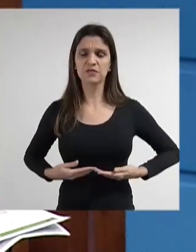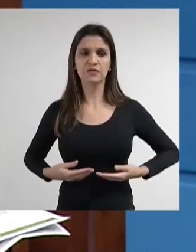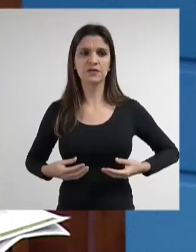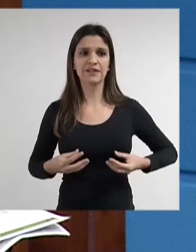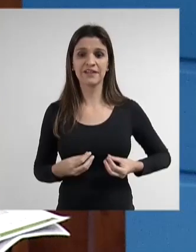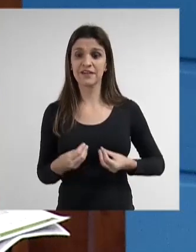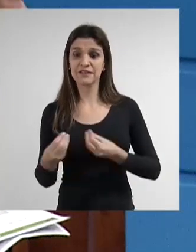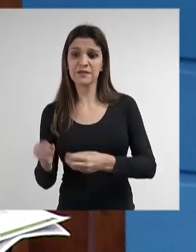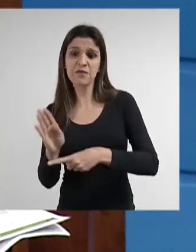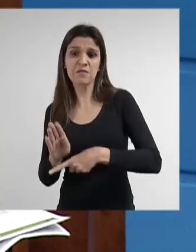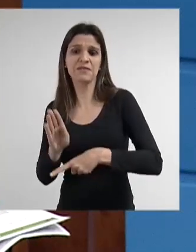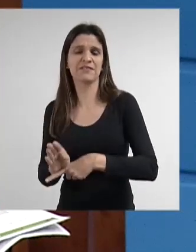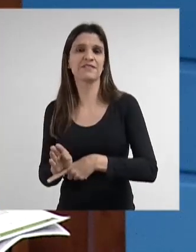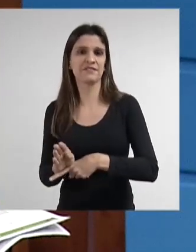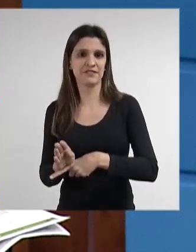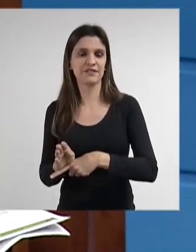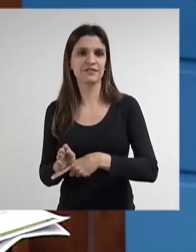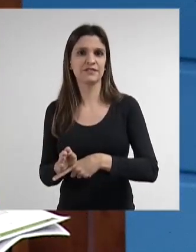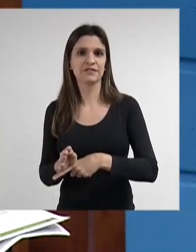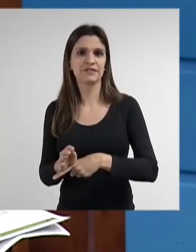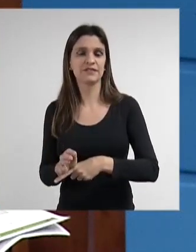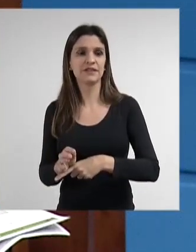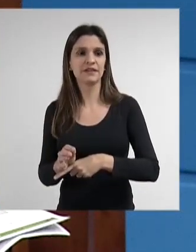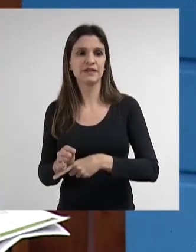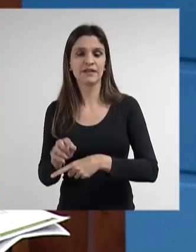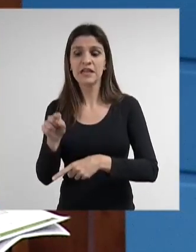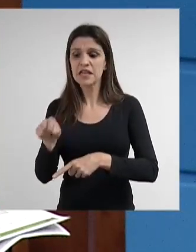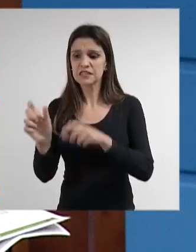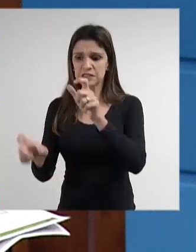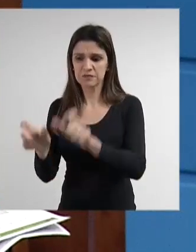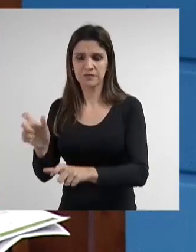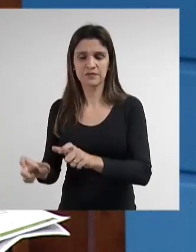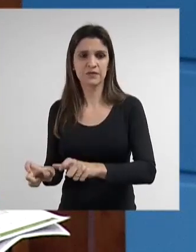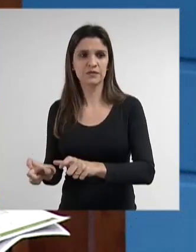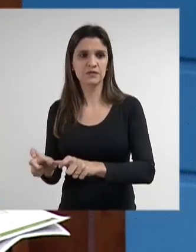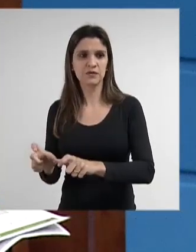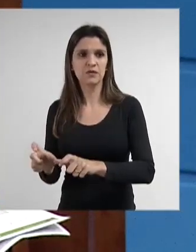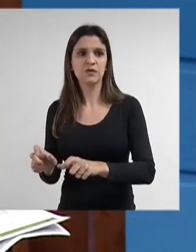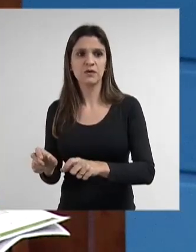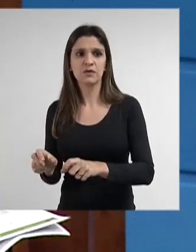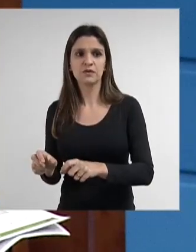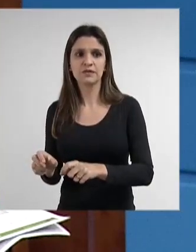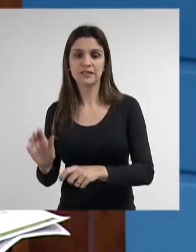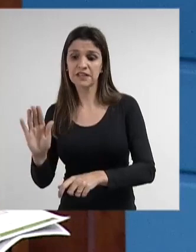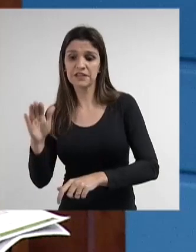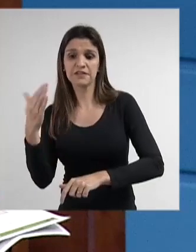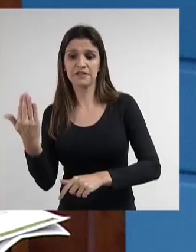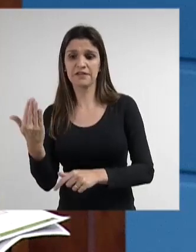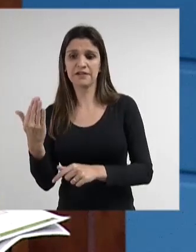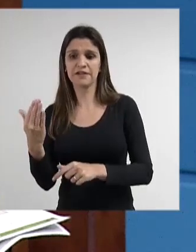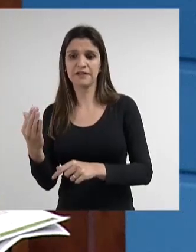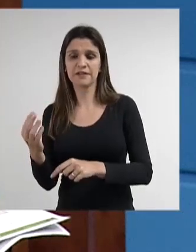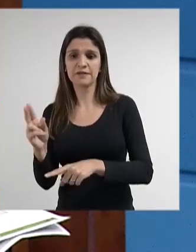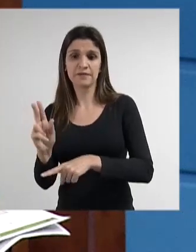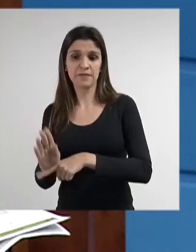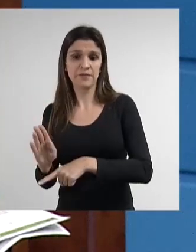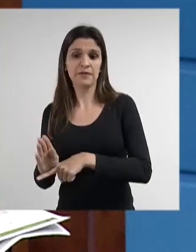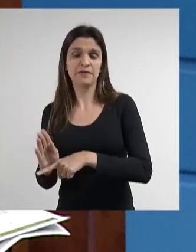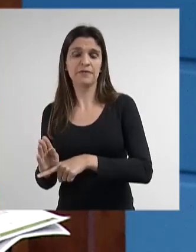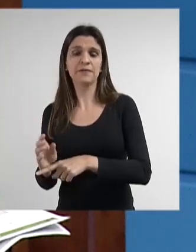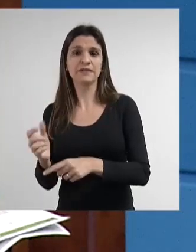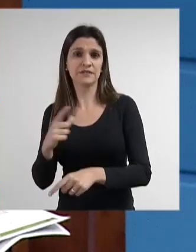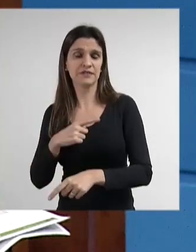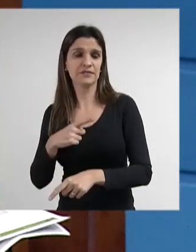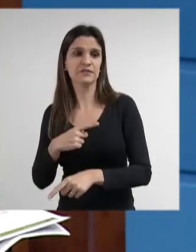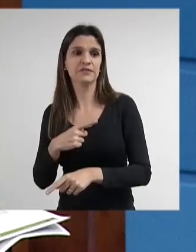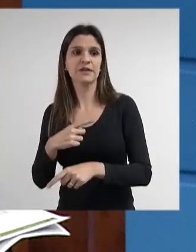Família. Essas pessoas têm que ser presas, né? Essas pessoas, um vereador que recebe uma Bolsa Família, ele tem que ser